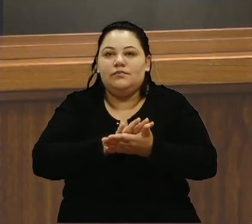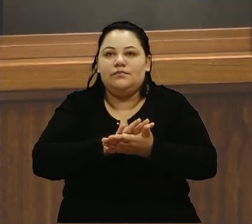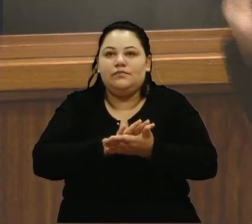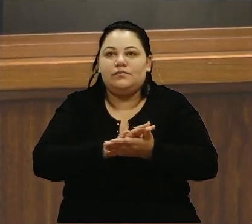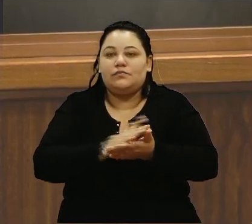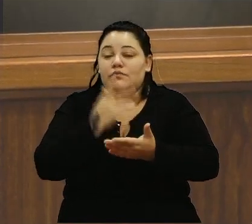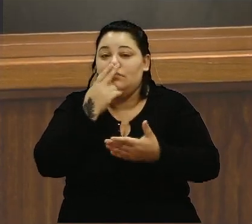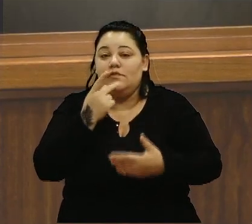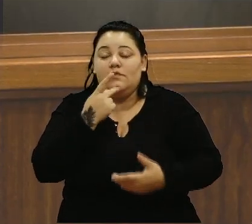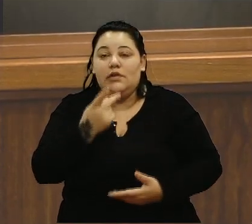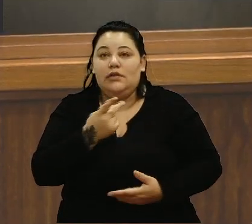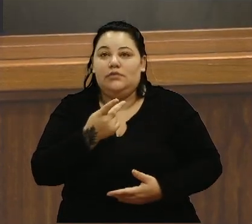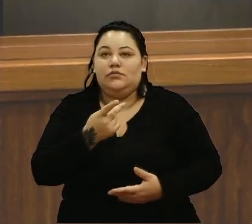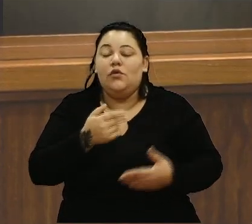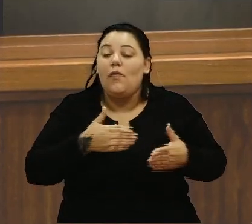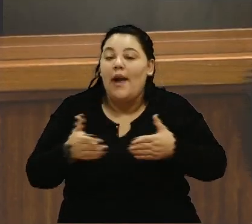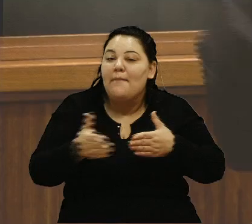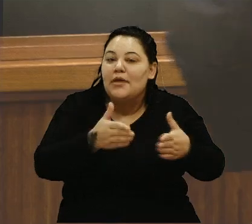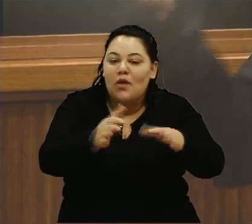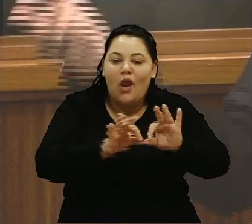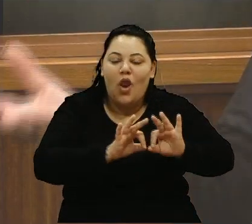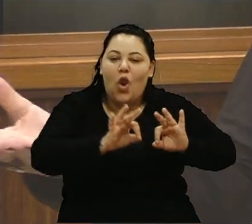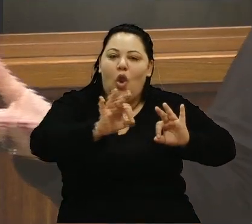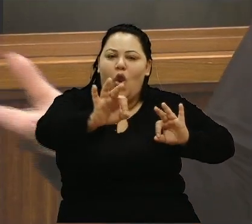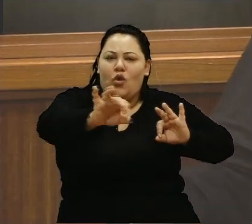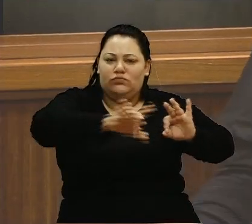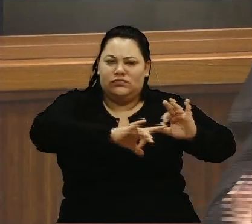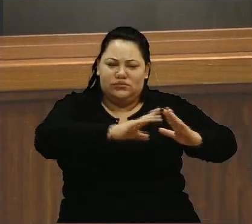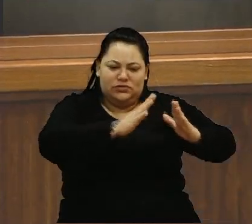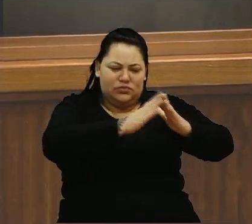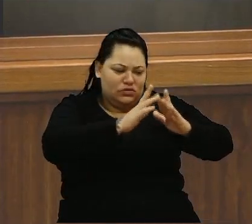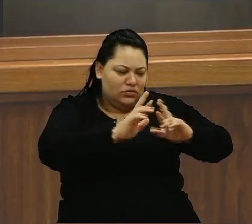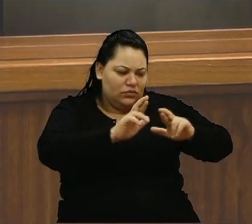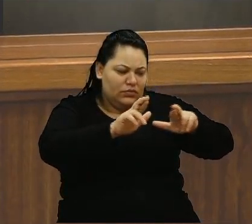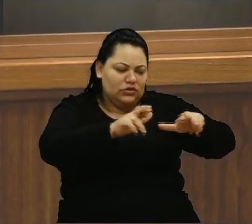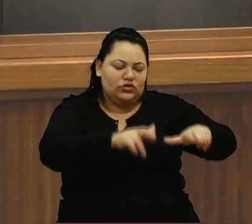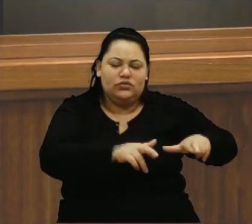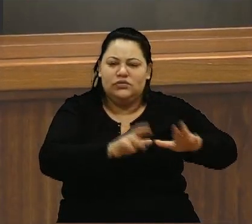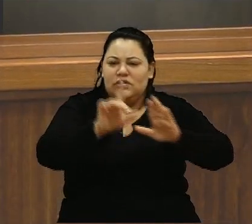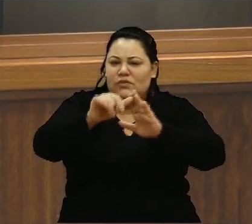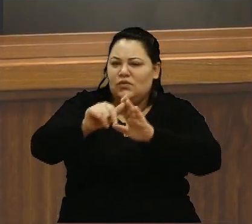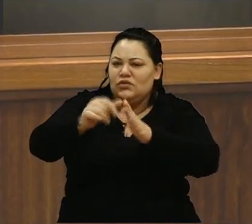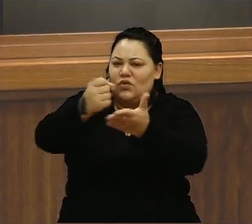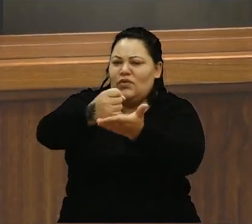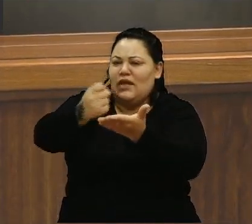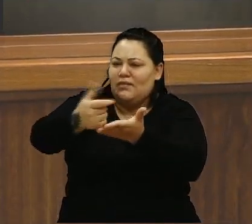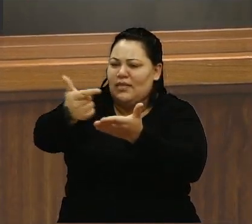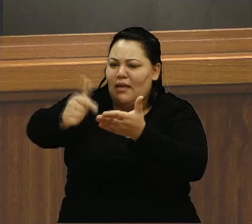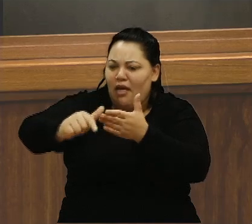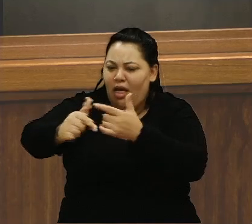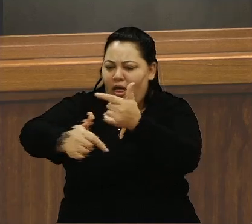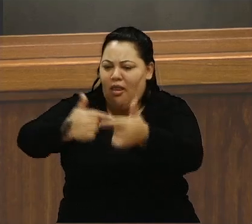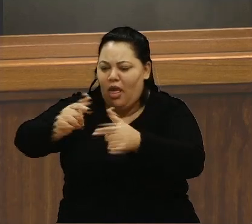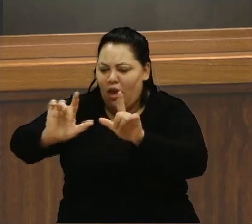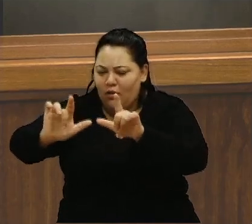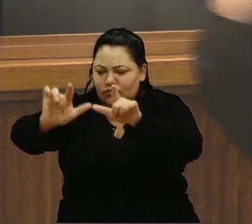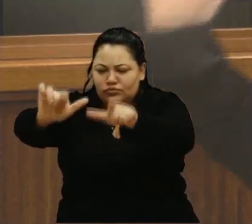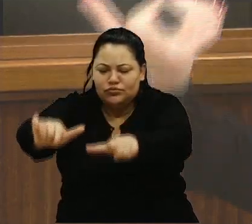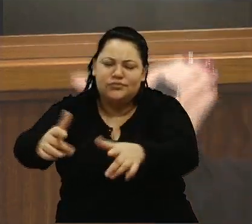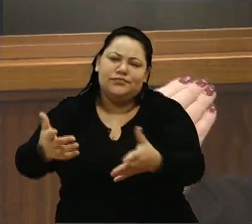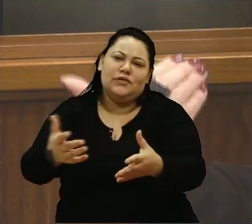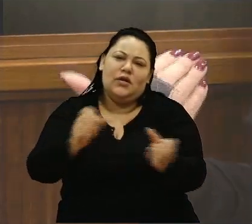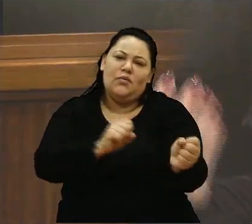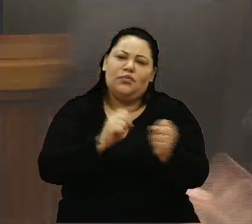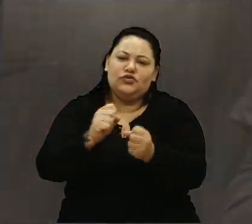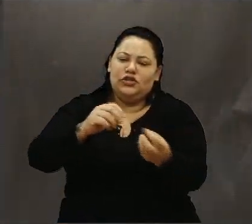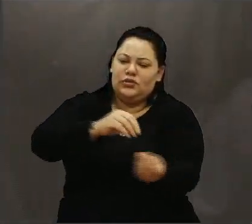do deslocamento. Tem muitas que moram numa região e vão trabalhar em outras, que poderia ser relocada para